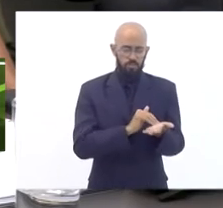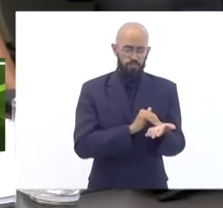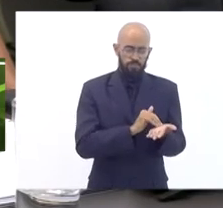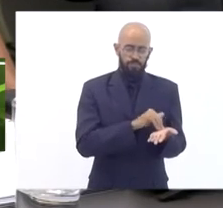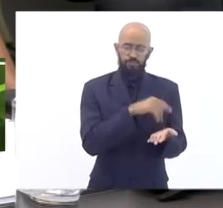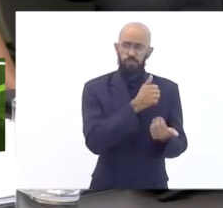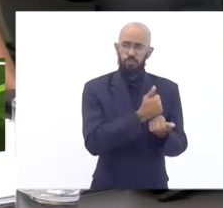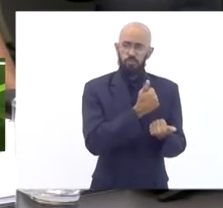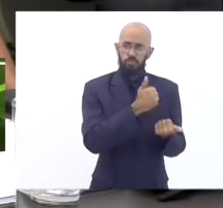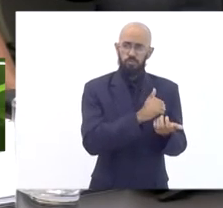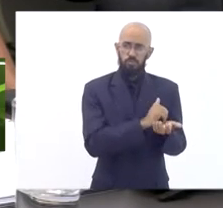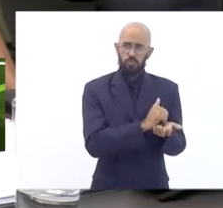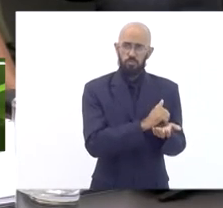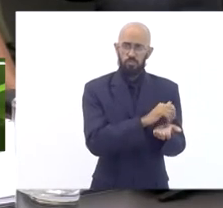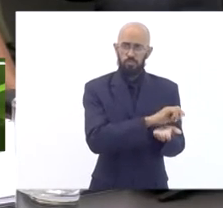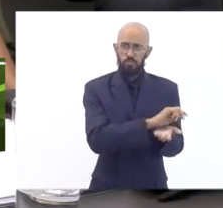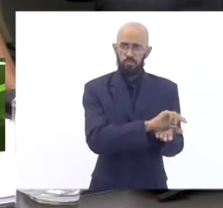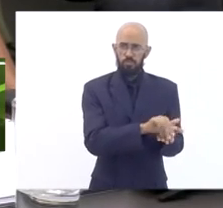subsecretário.